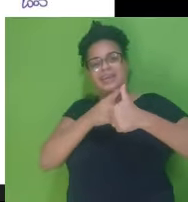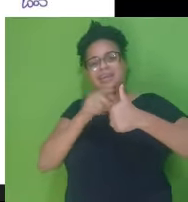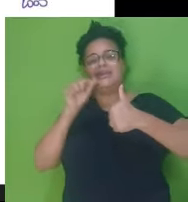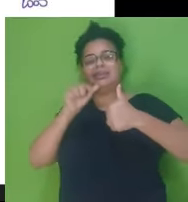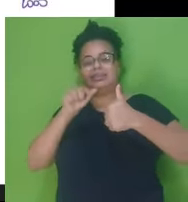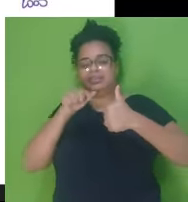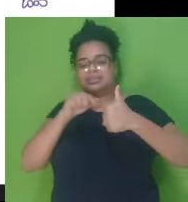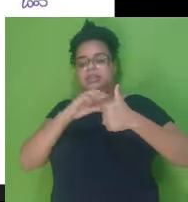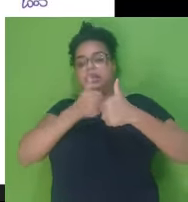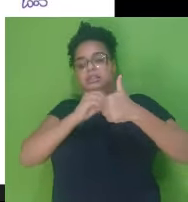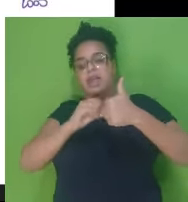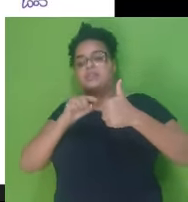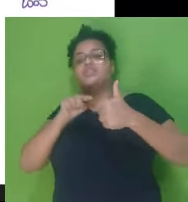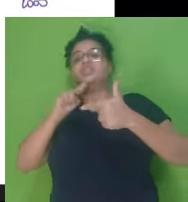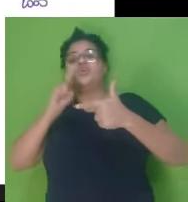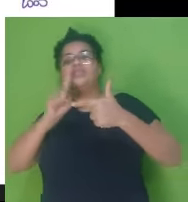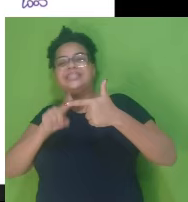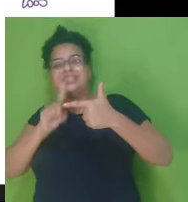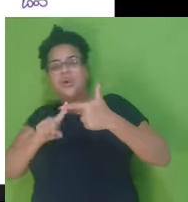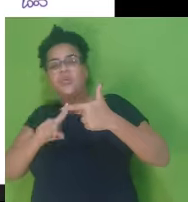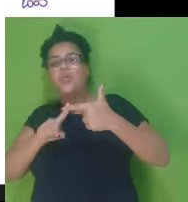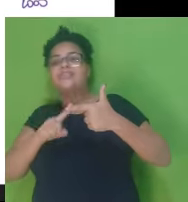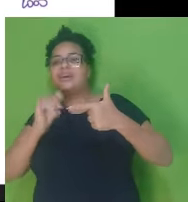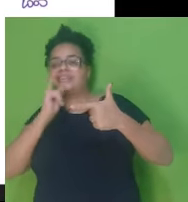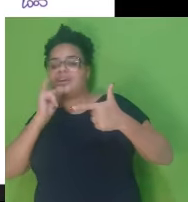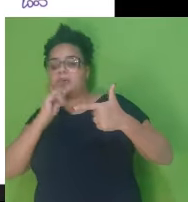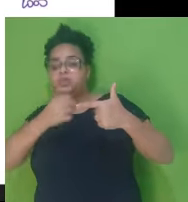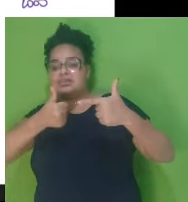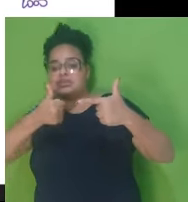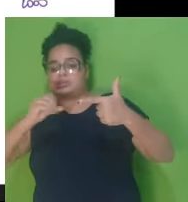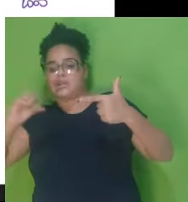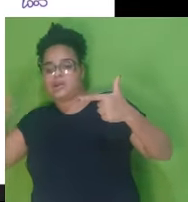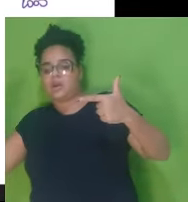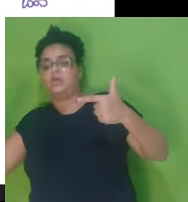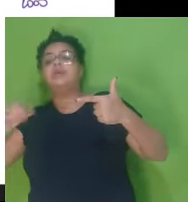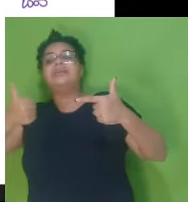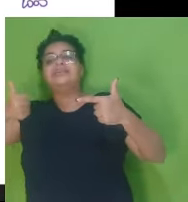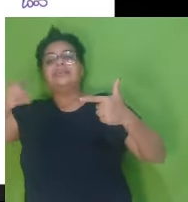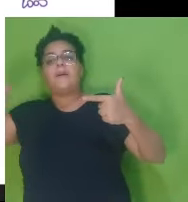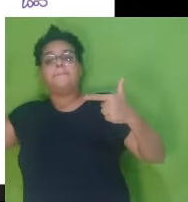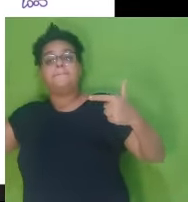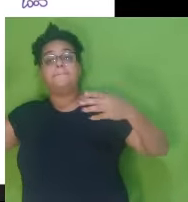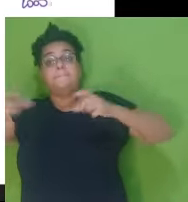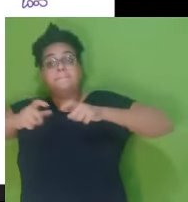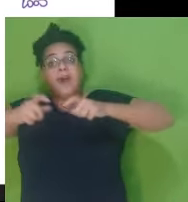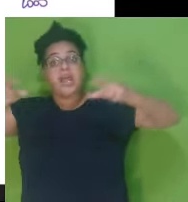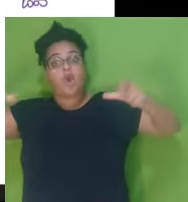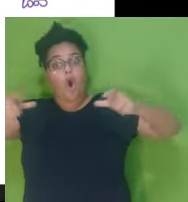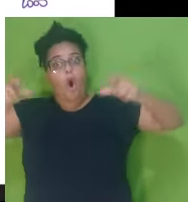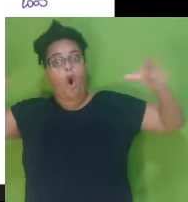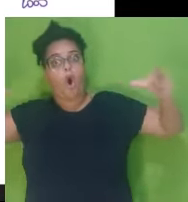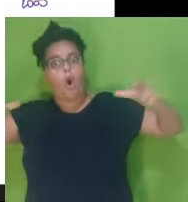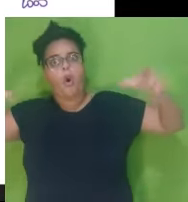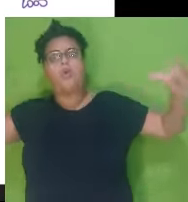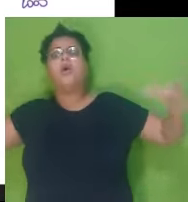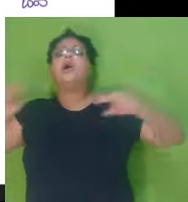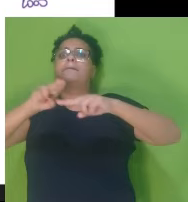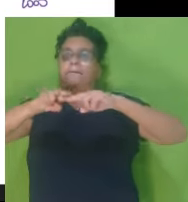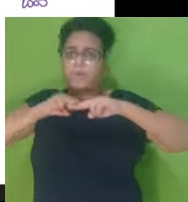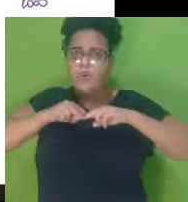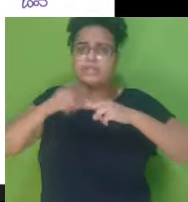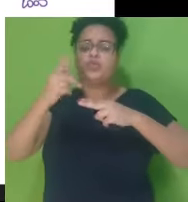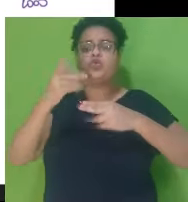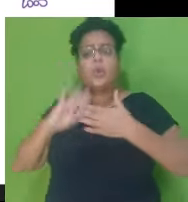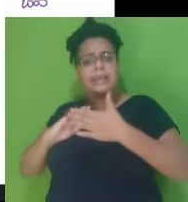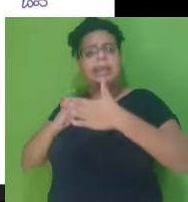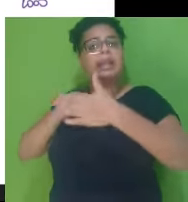Ou seja, o quociente ele está ficando cada vez maior. Por isso